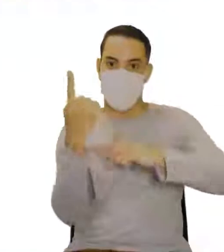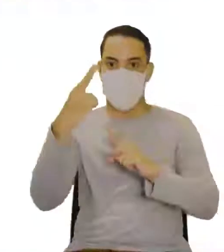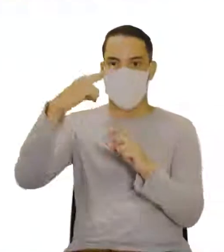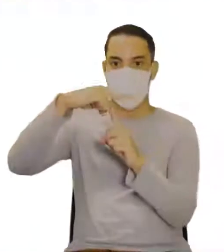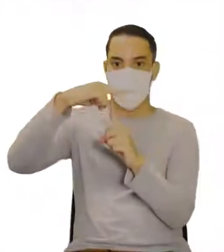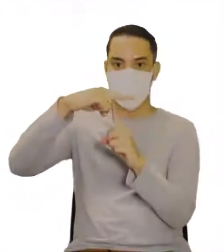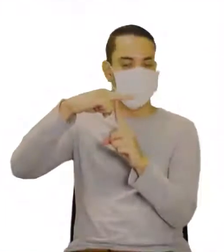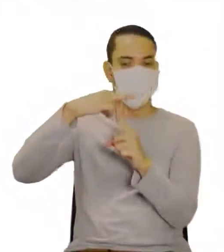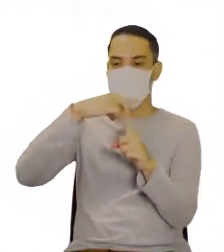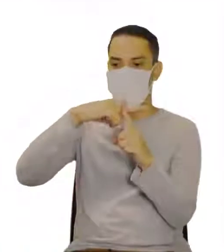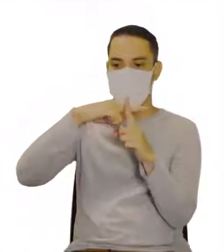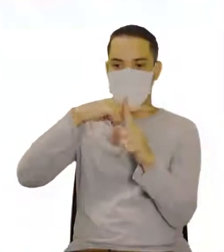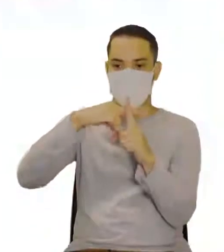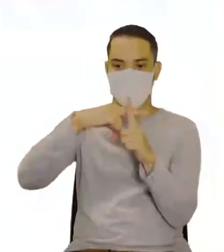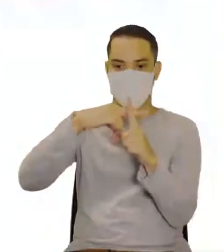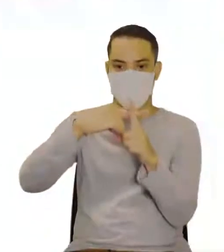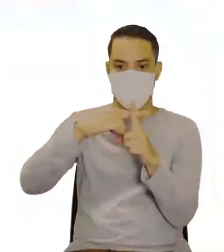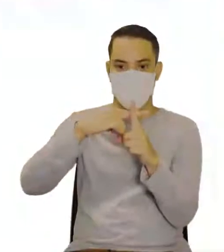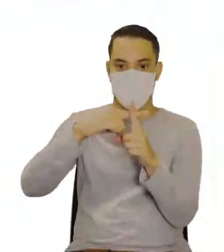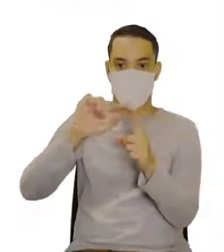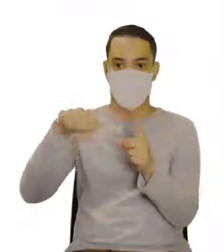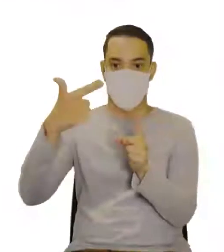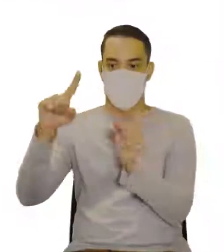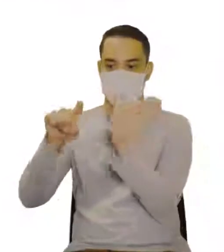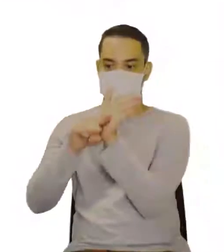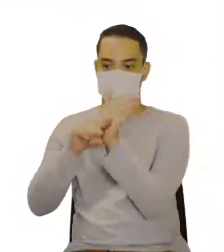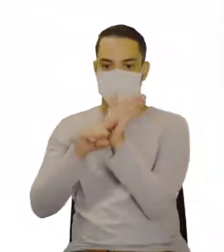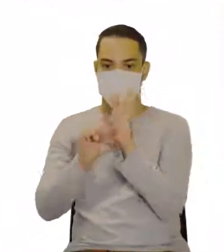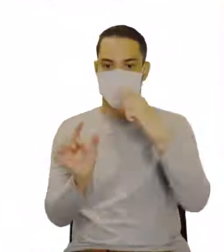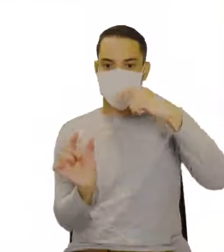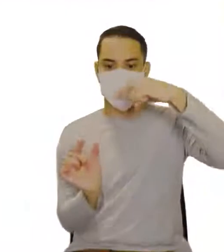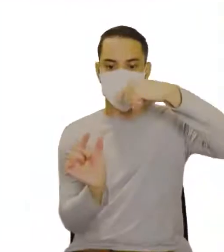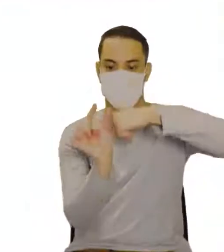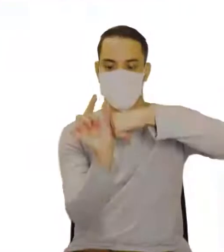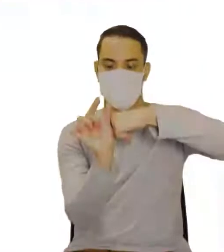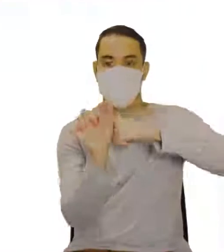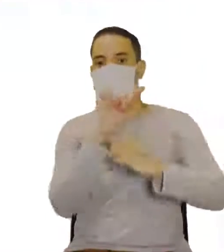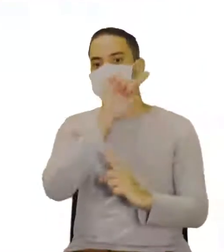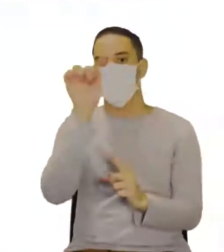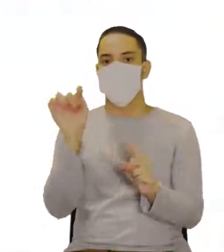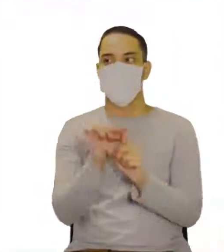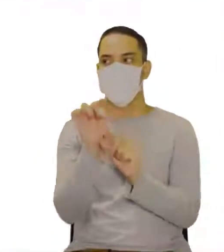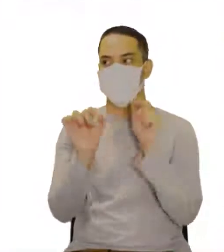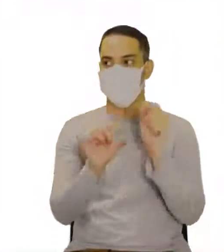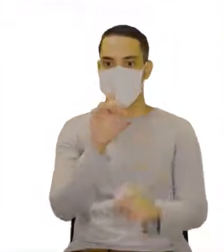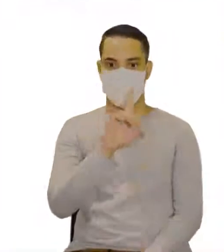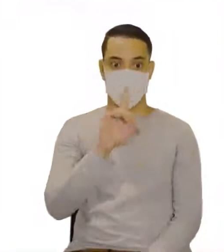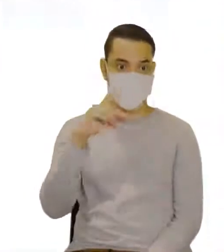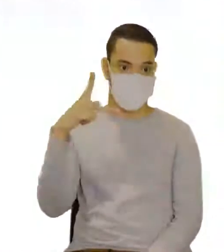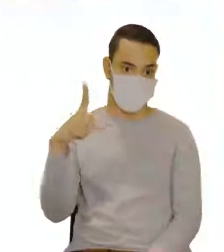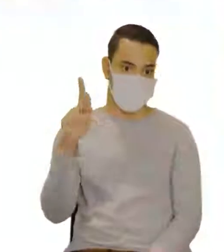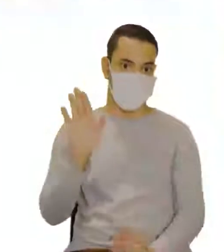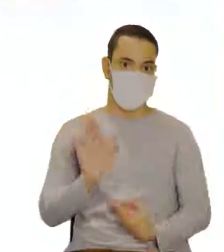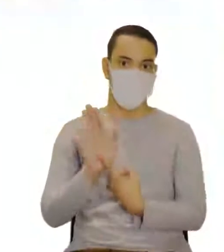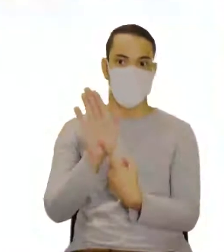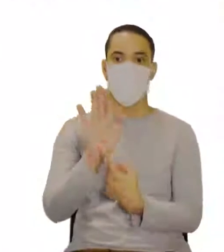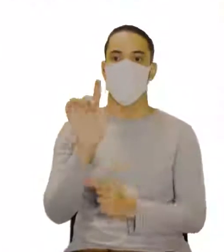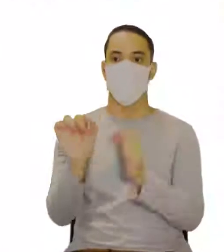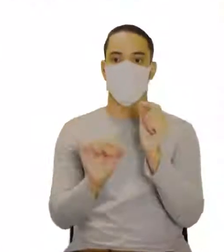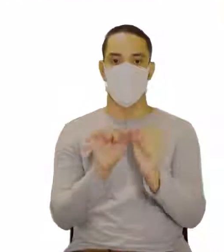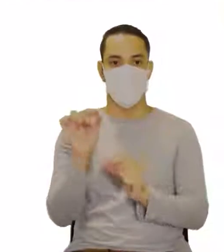de uma pilha se ligue ao polo negativo de outra pilha. Com isso, a DDP fornecida pelas pilhas será o